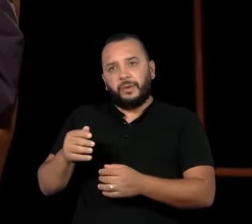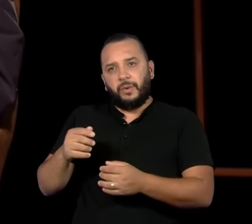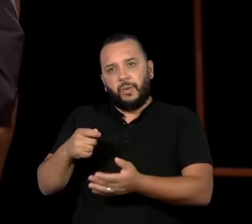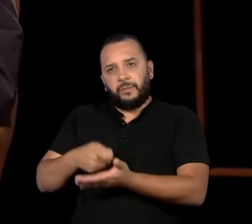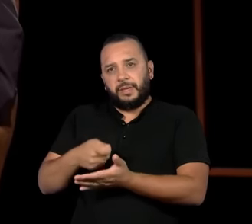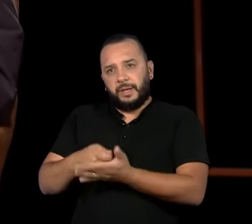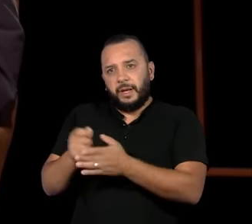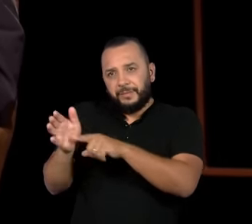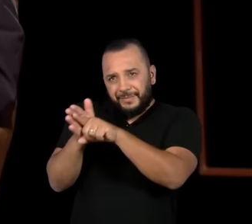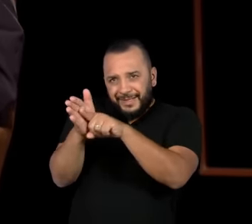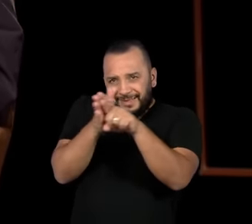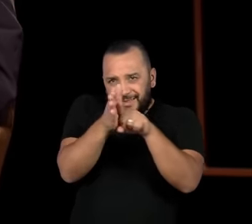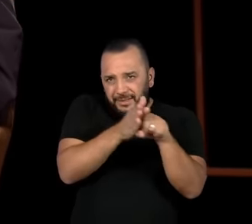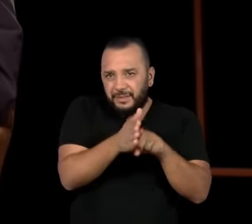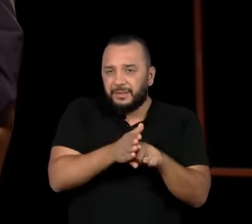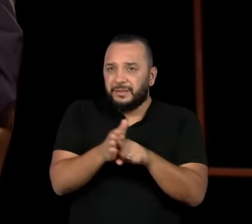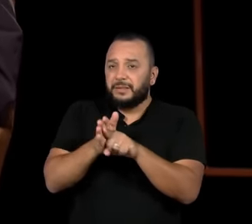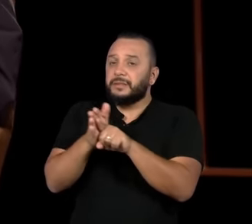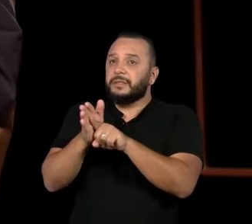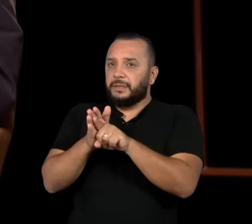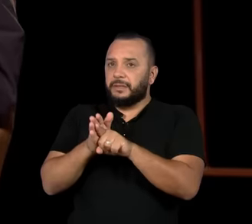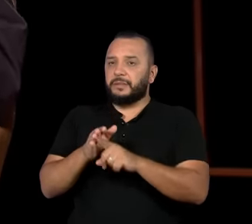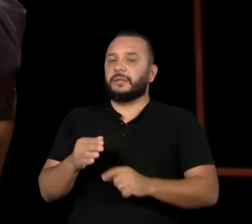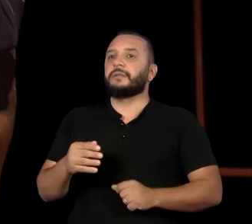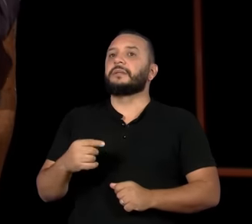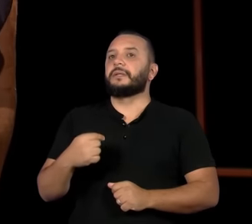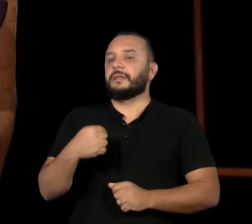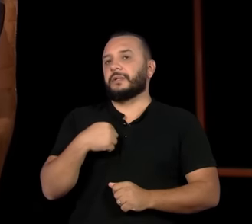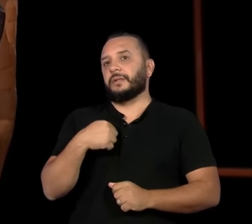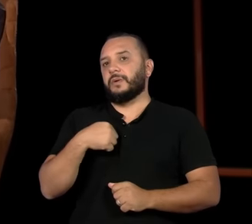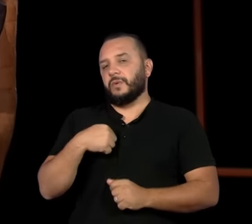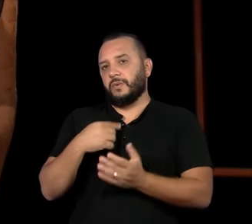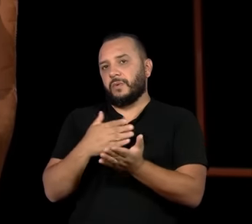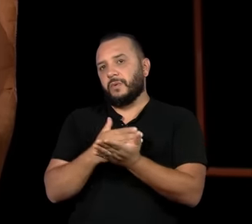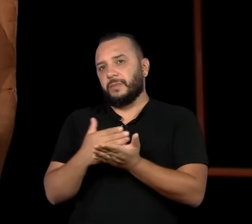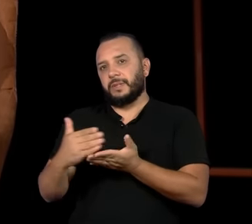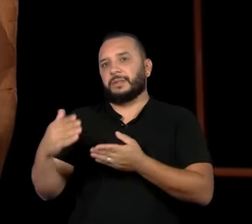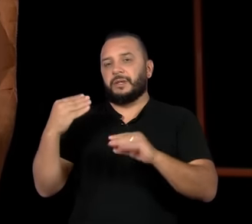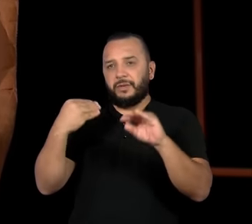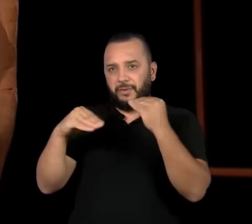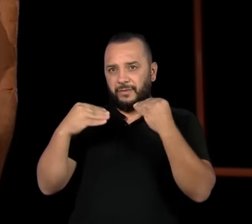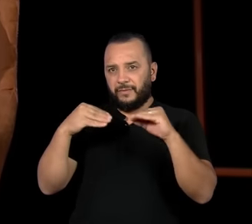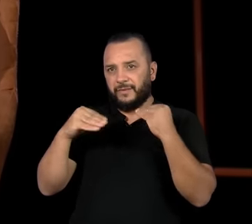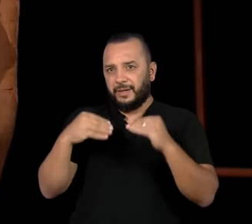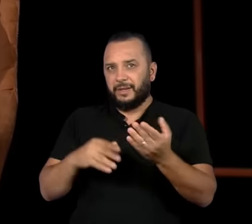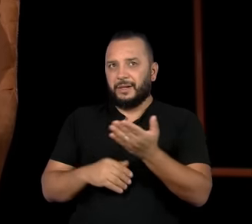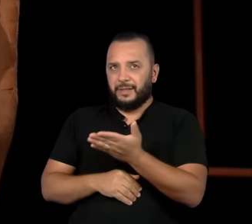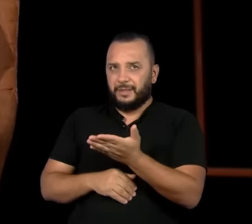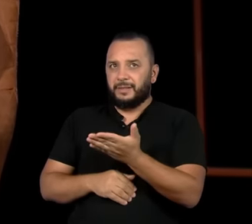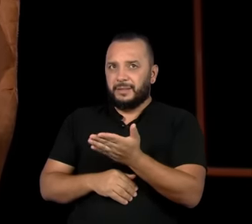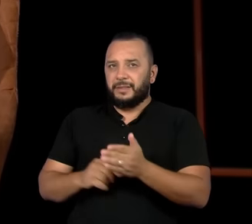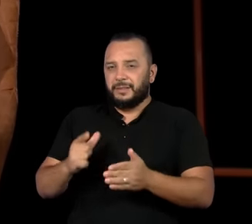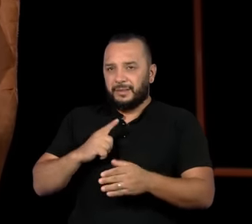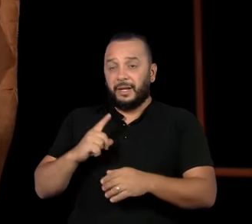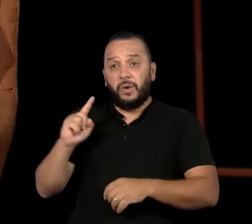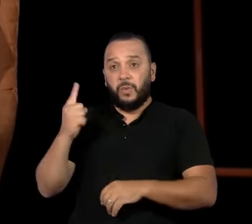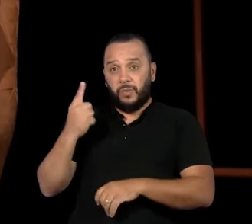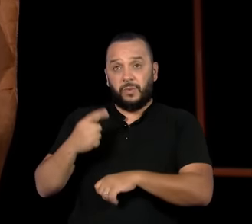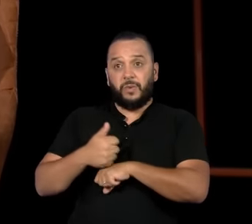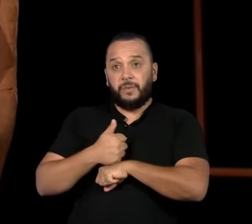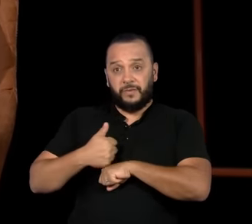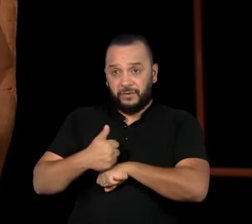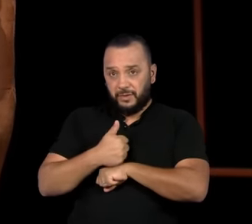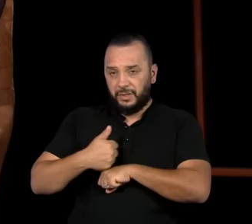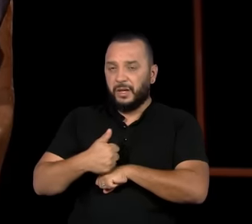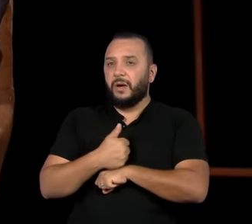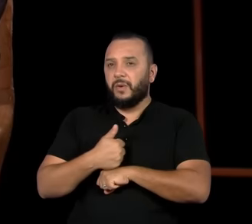pesquisa, tanto que nós, sempre que queríamos iniciar uma novela dessa, tem um profissional